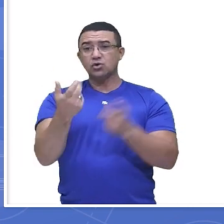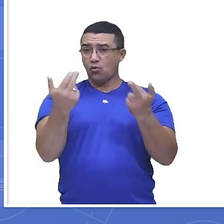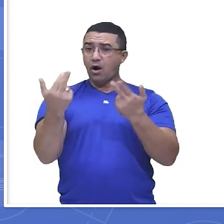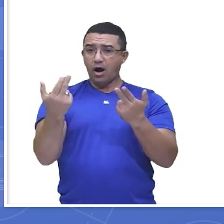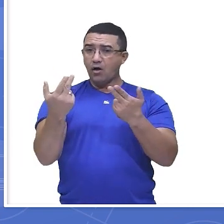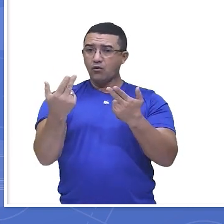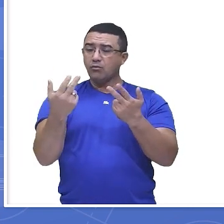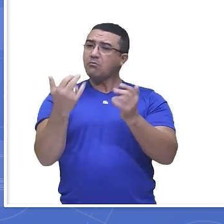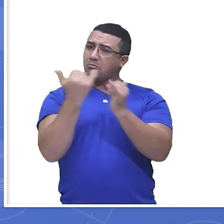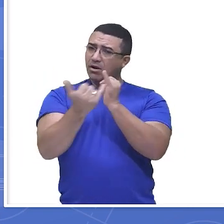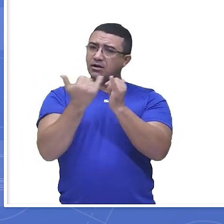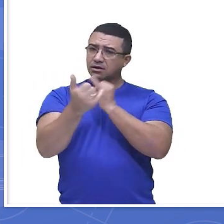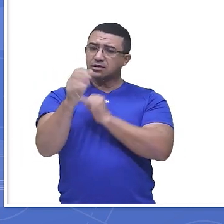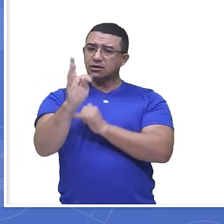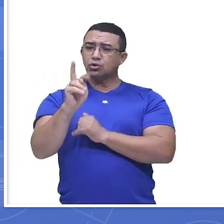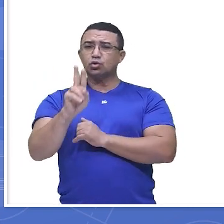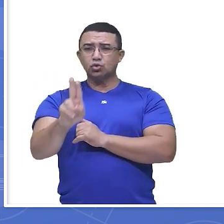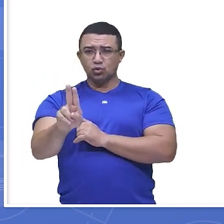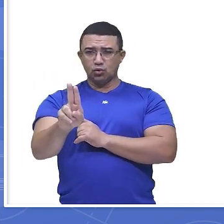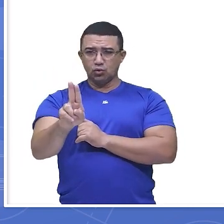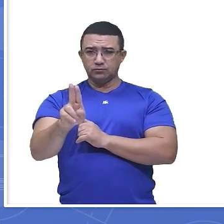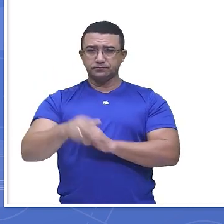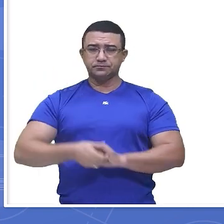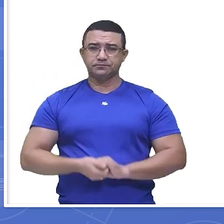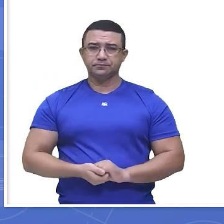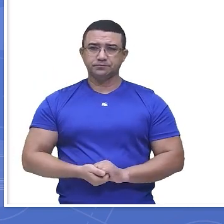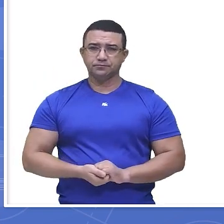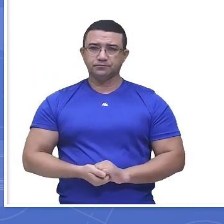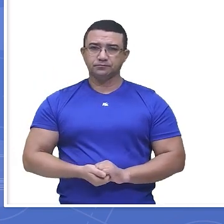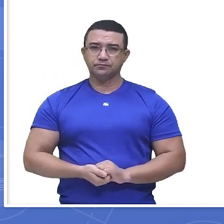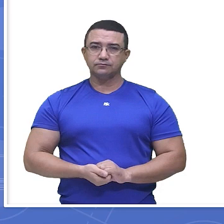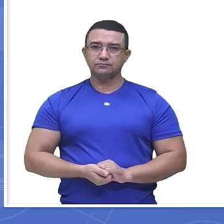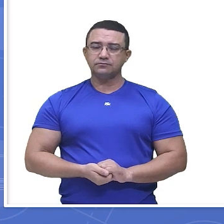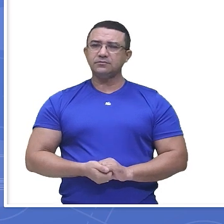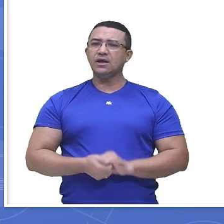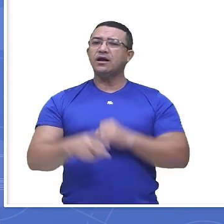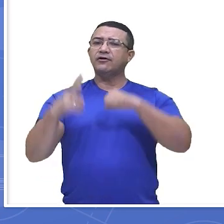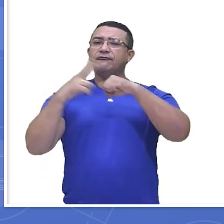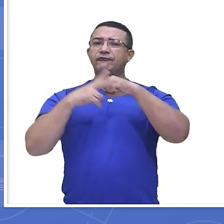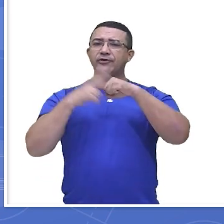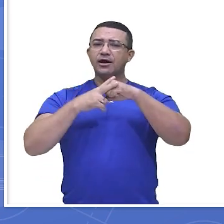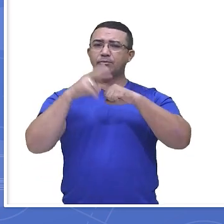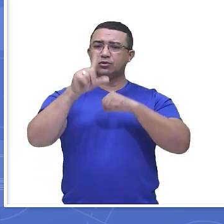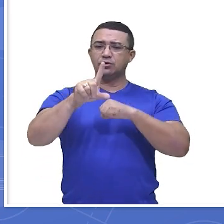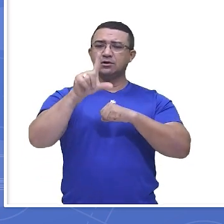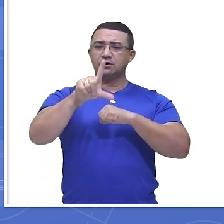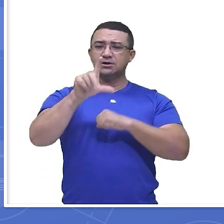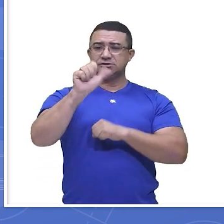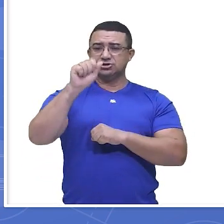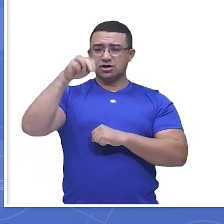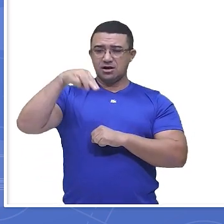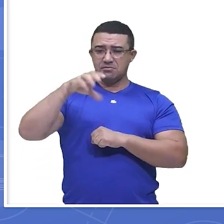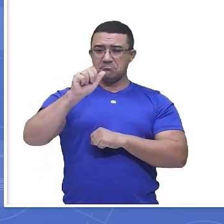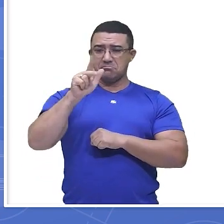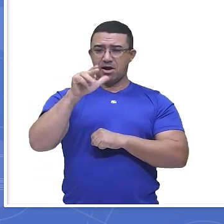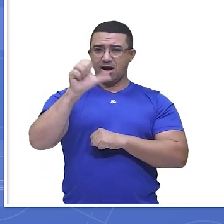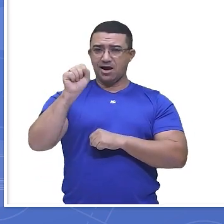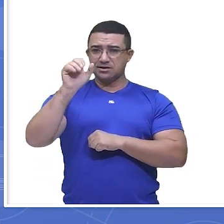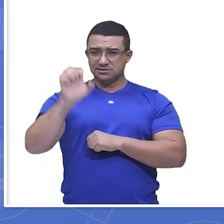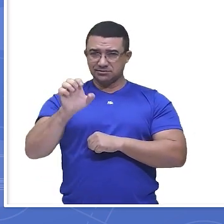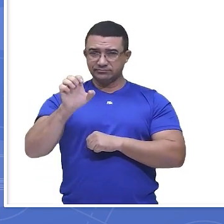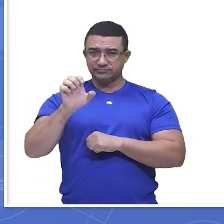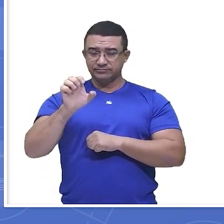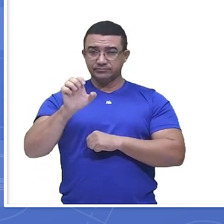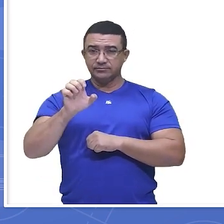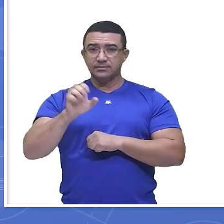verbo pronominal. Vou escrever ele bem aqui, rapidinho aqui para vocês. Llamar-se, ele é um verbo pronominal. Como ele é pronominal, nós